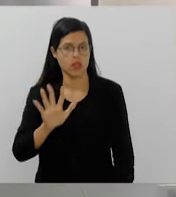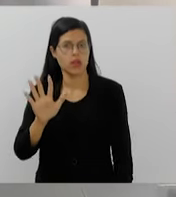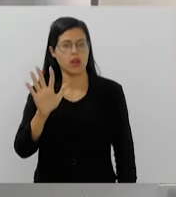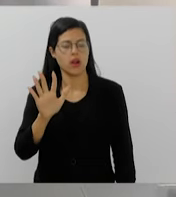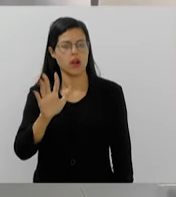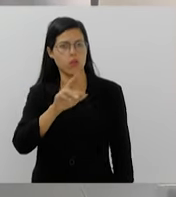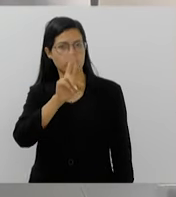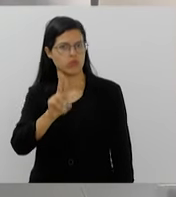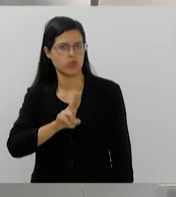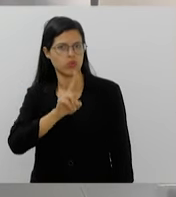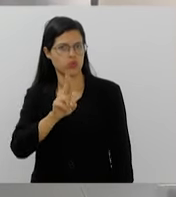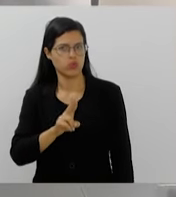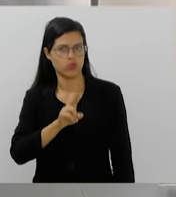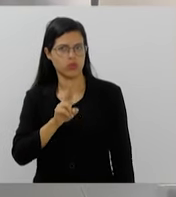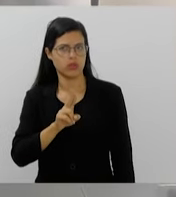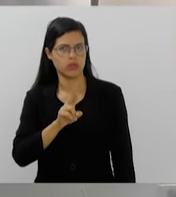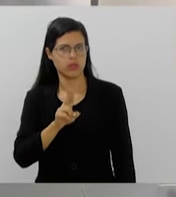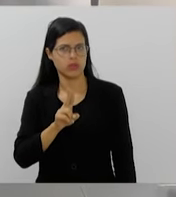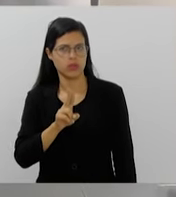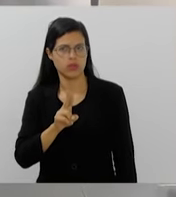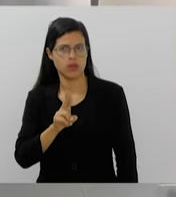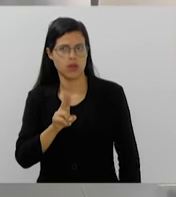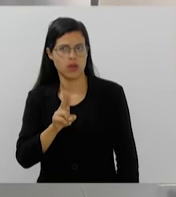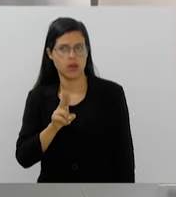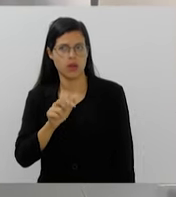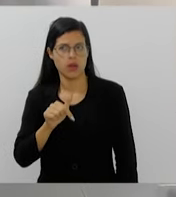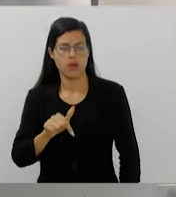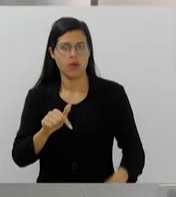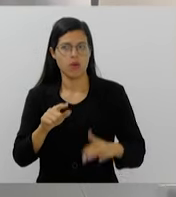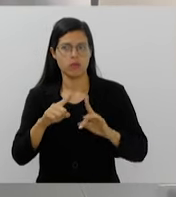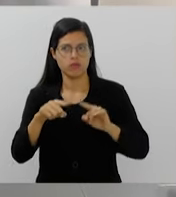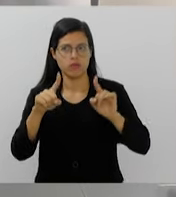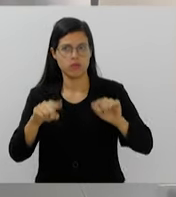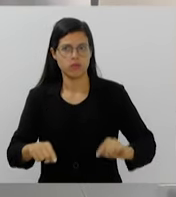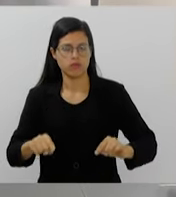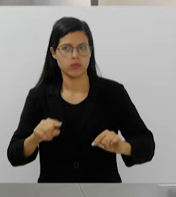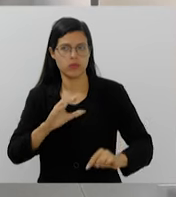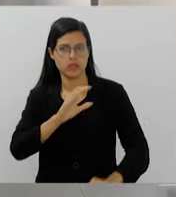aplica exclusivamente aos funcionários em regime de CLT e não dos servidores públicos.